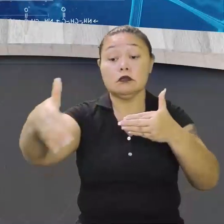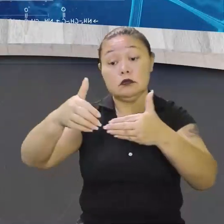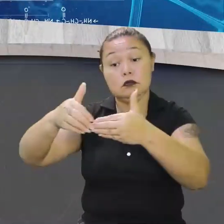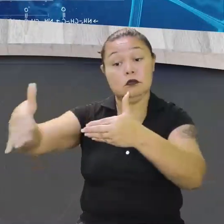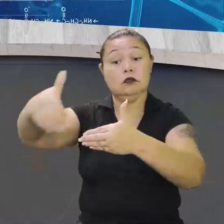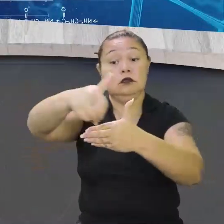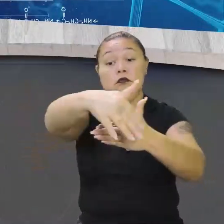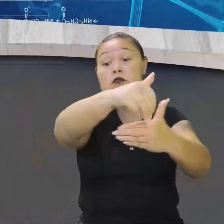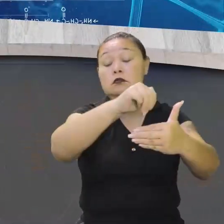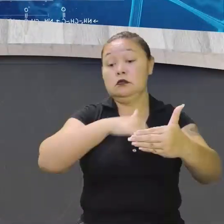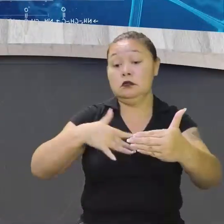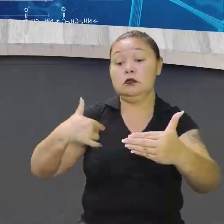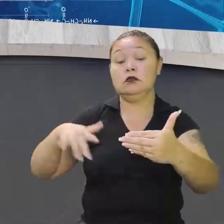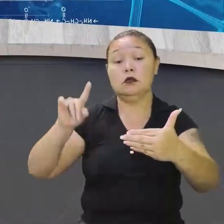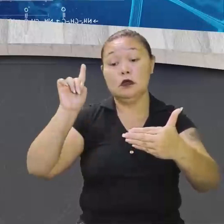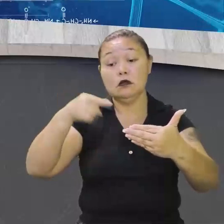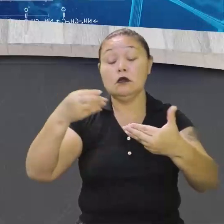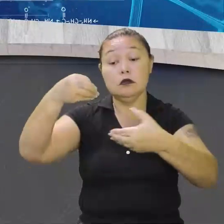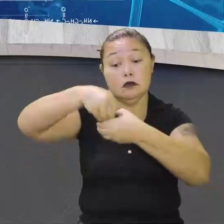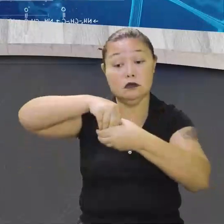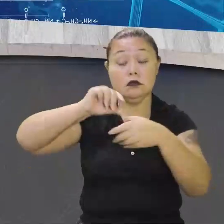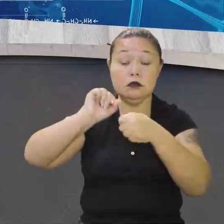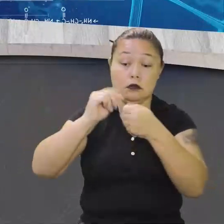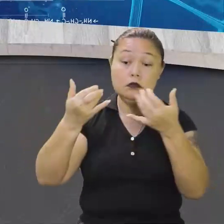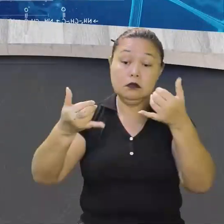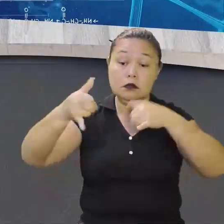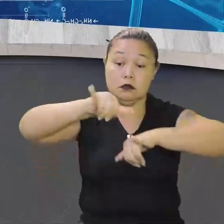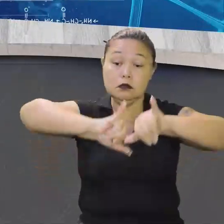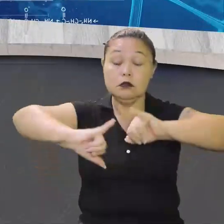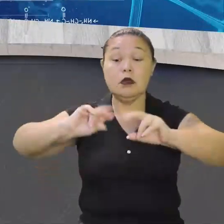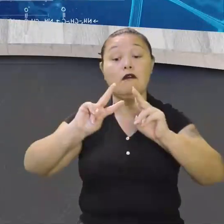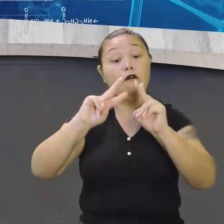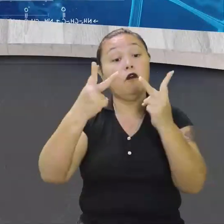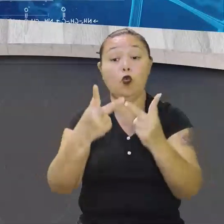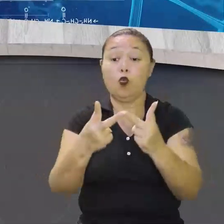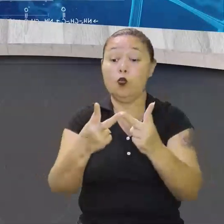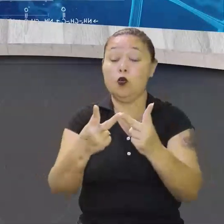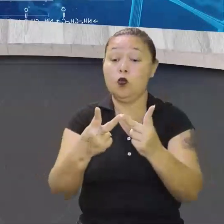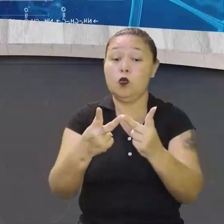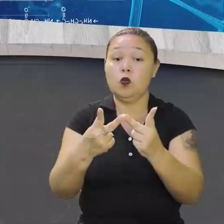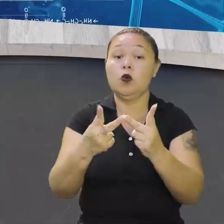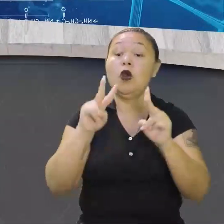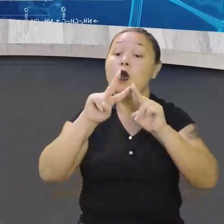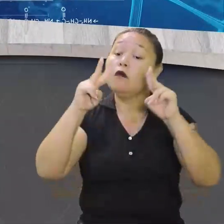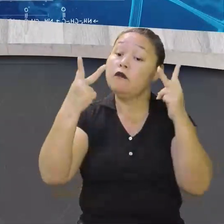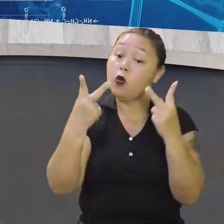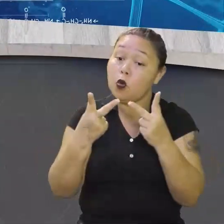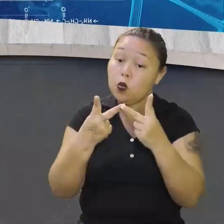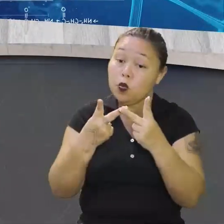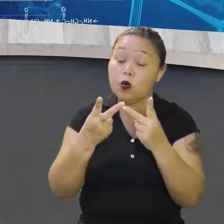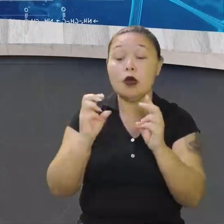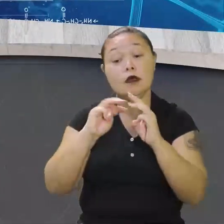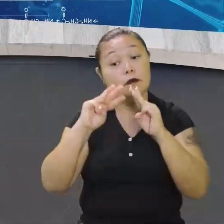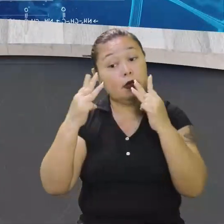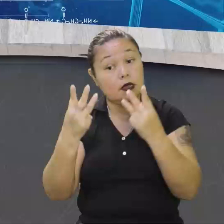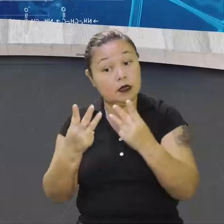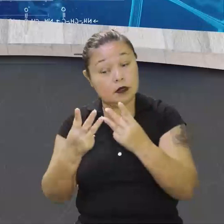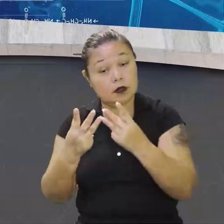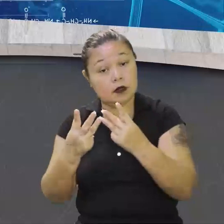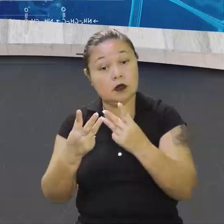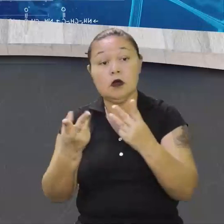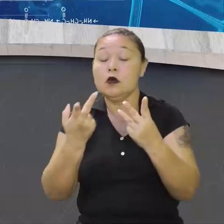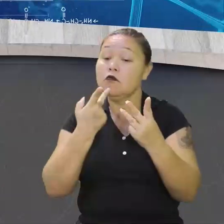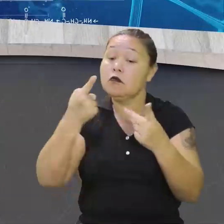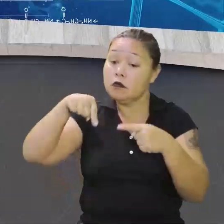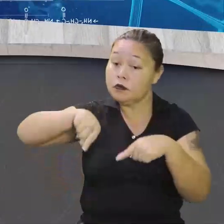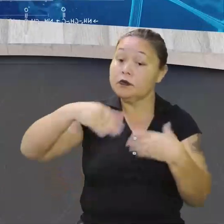extensão, na química, a gente aborda sobre volume. Então, volume e massa é o que nós vamos